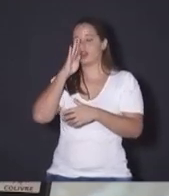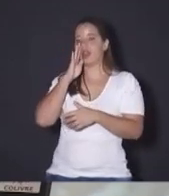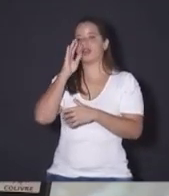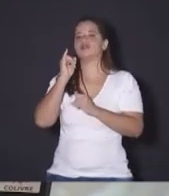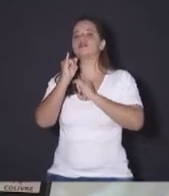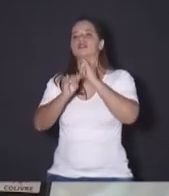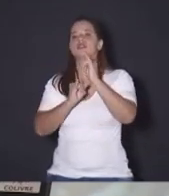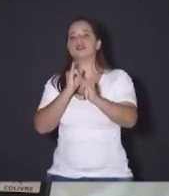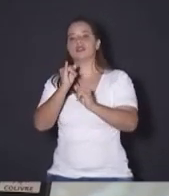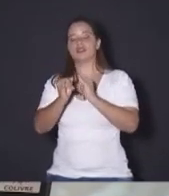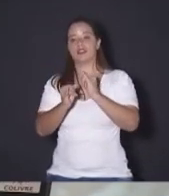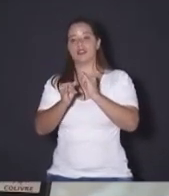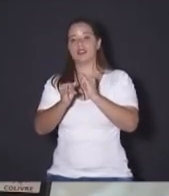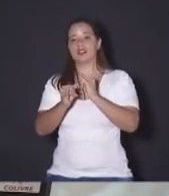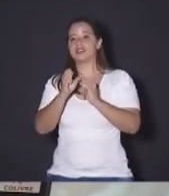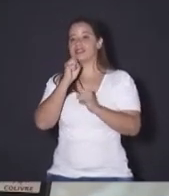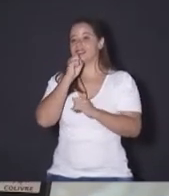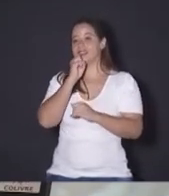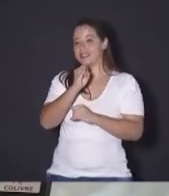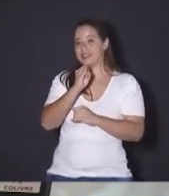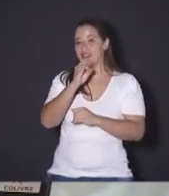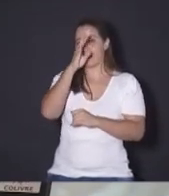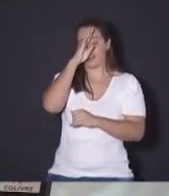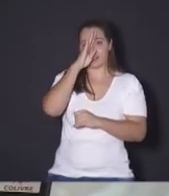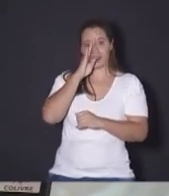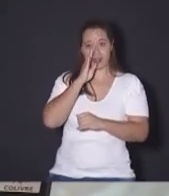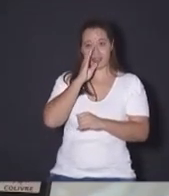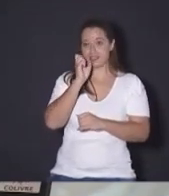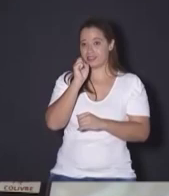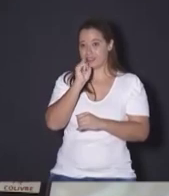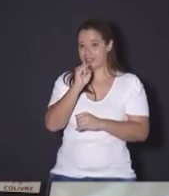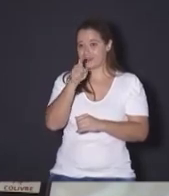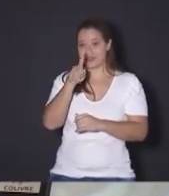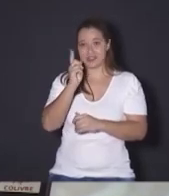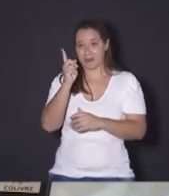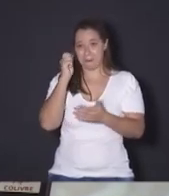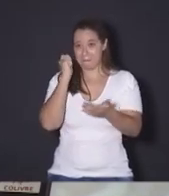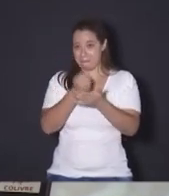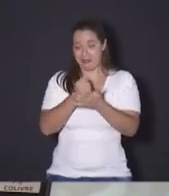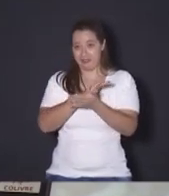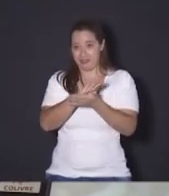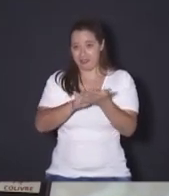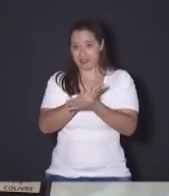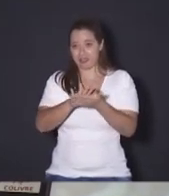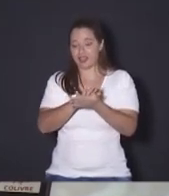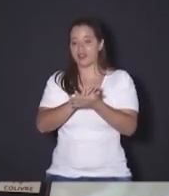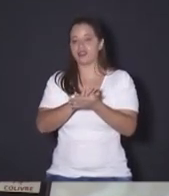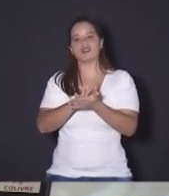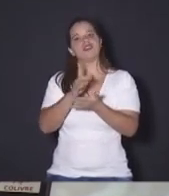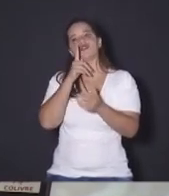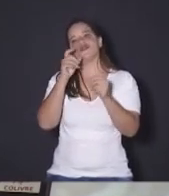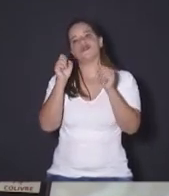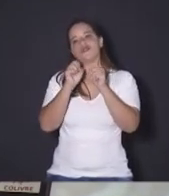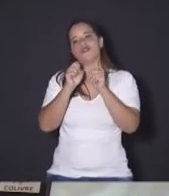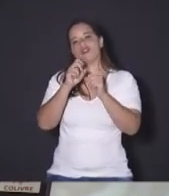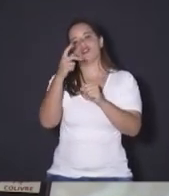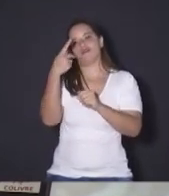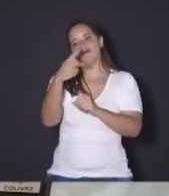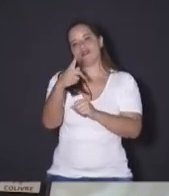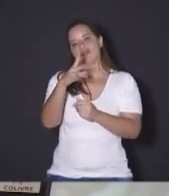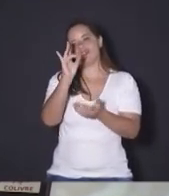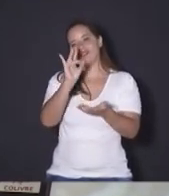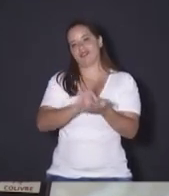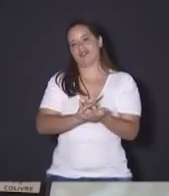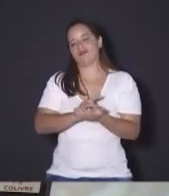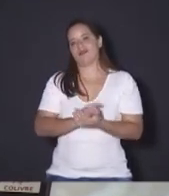que se é grades se você não paga por aquele serviço então ele não foi feito pra você exatamente